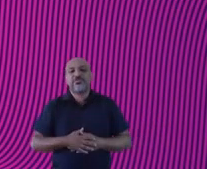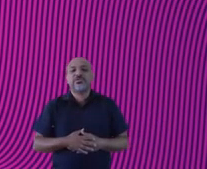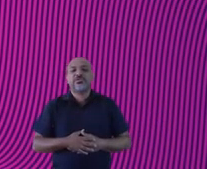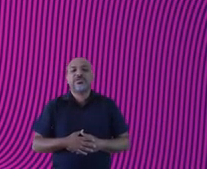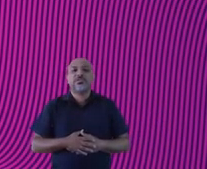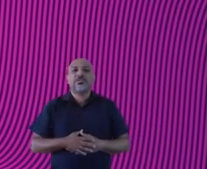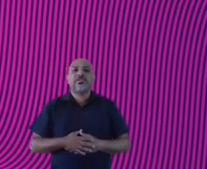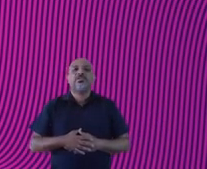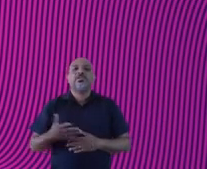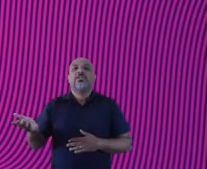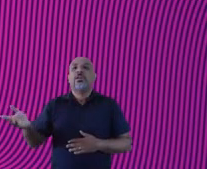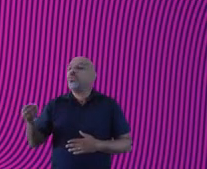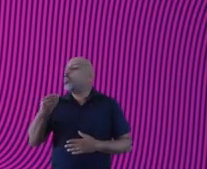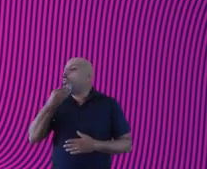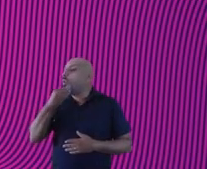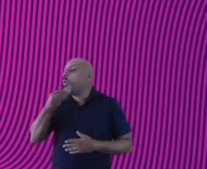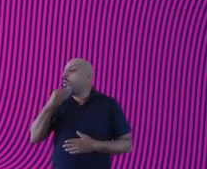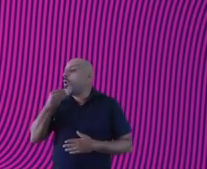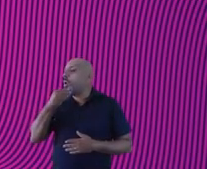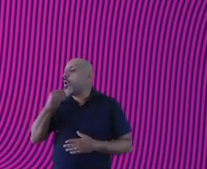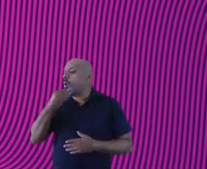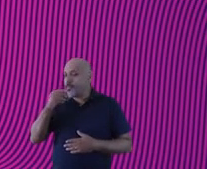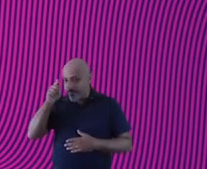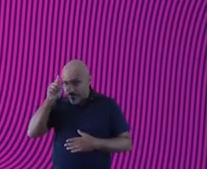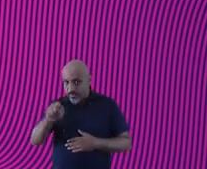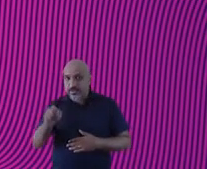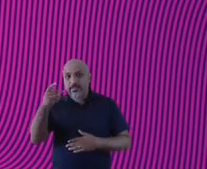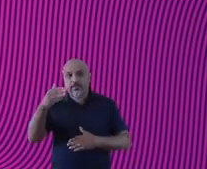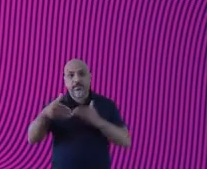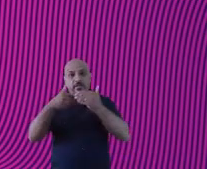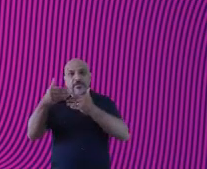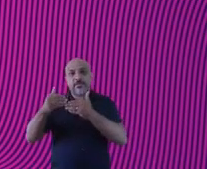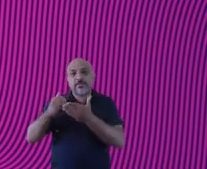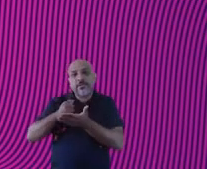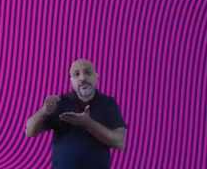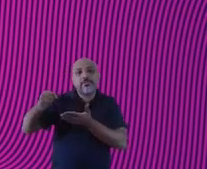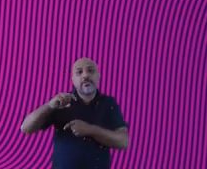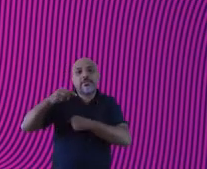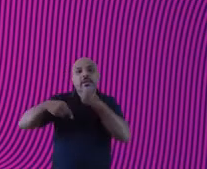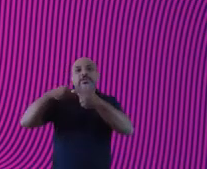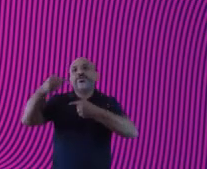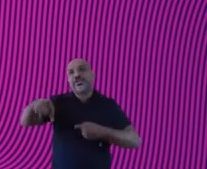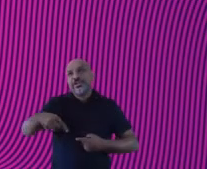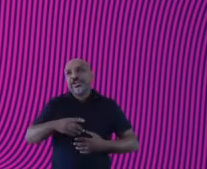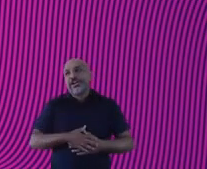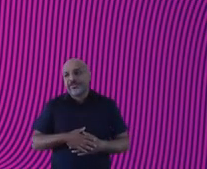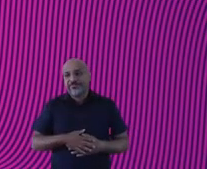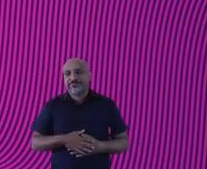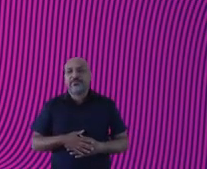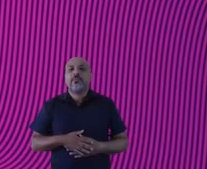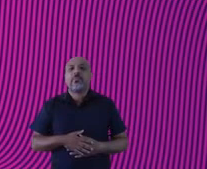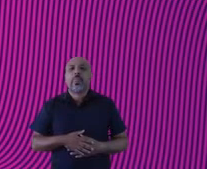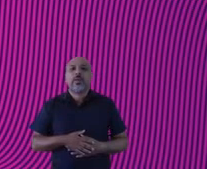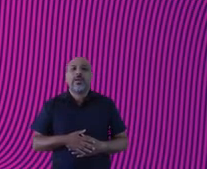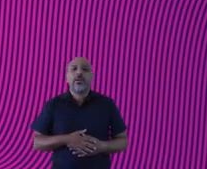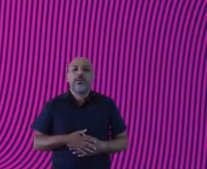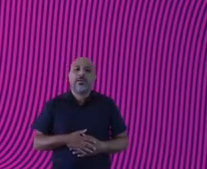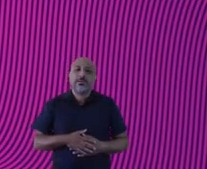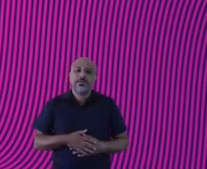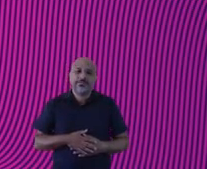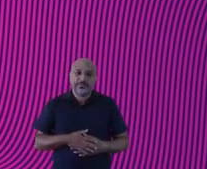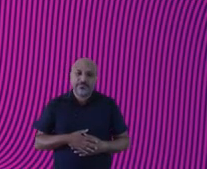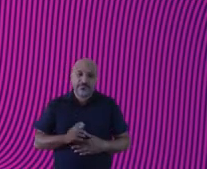sexo masculino que faz uma progressão tardia, né? E